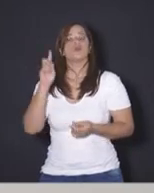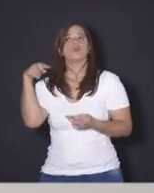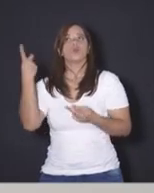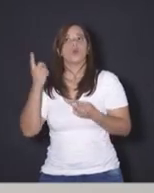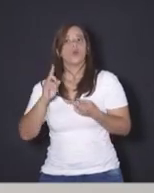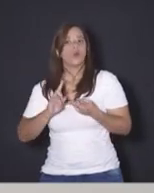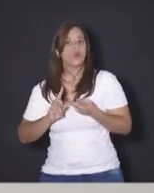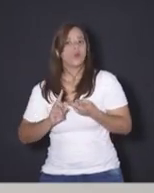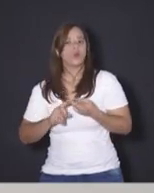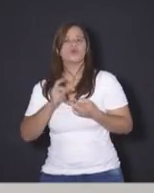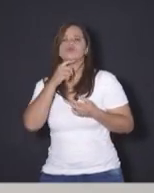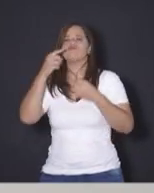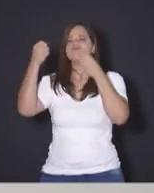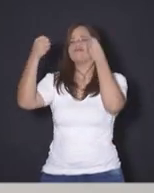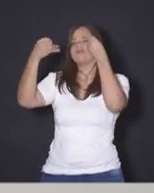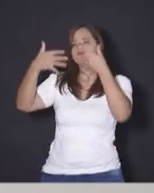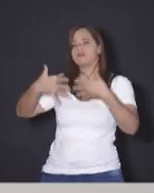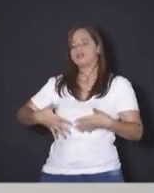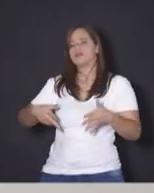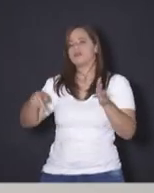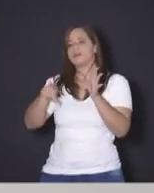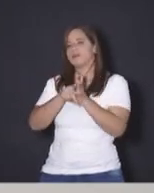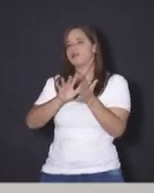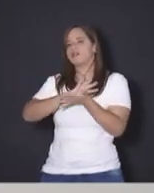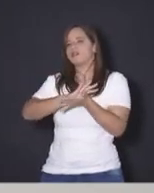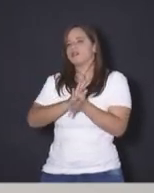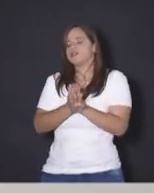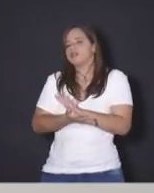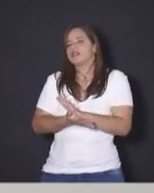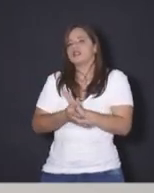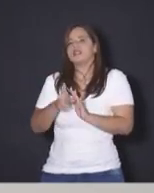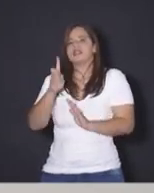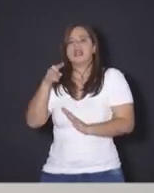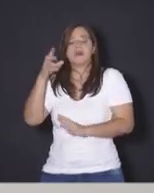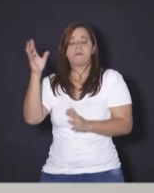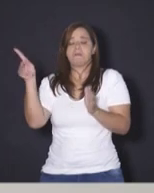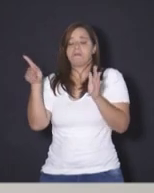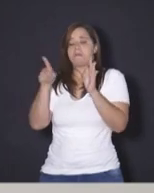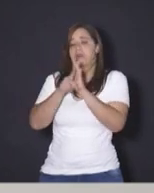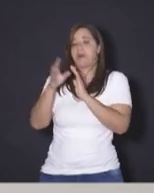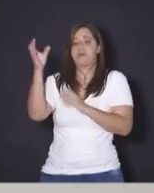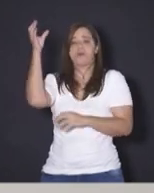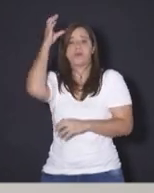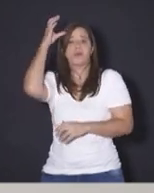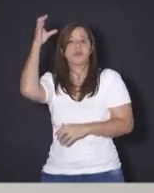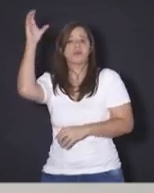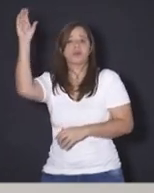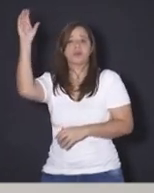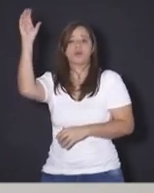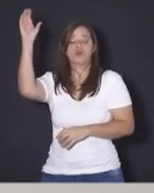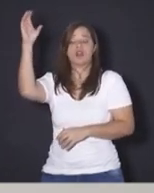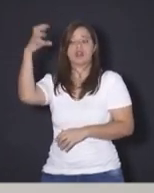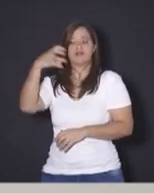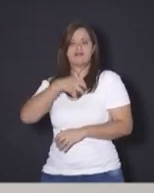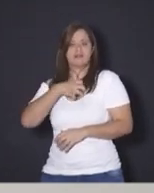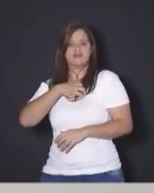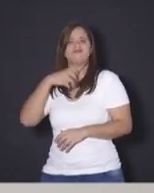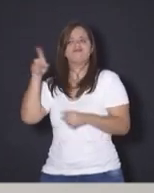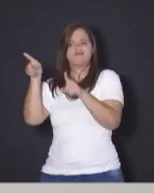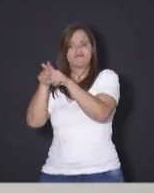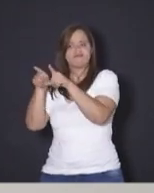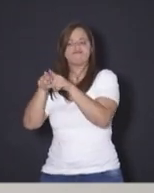nós disse que o racismo é um fenômeno cultural nesse sentido também o universal